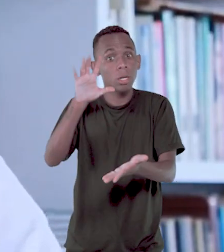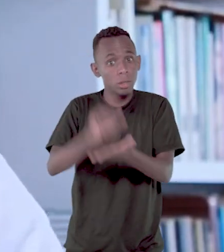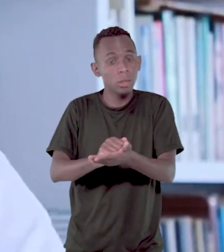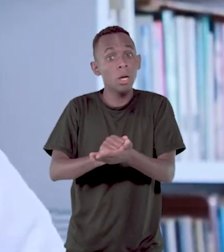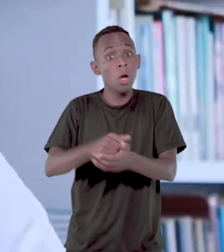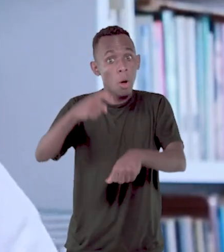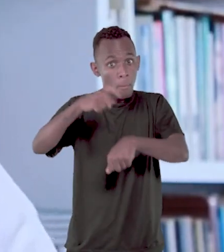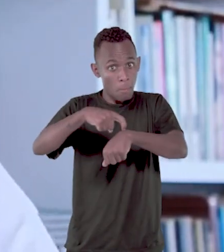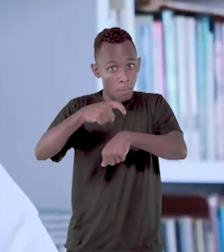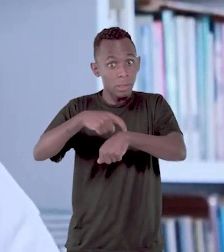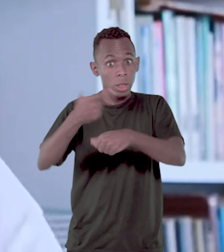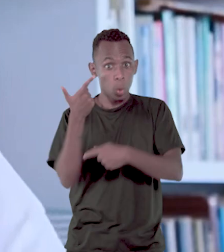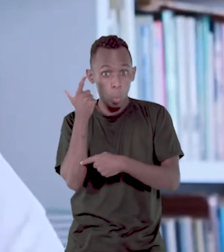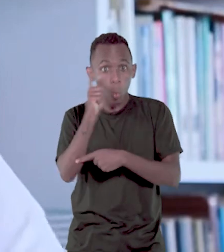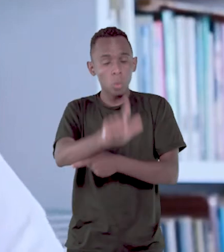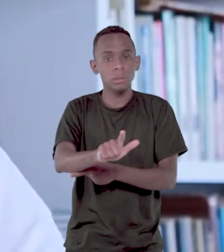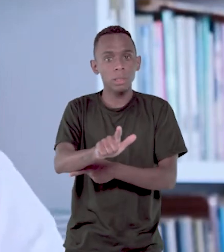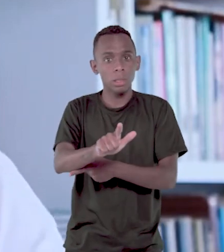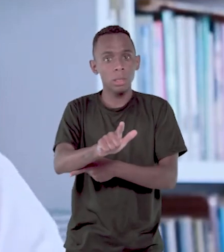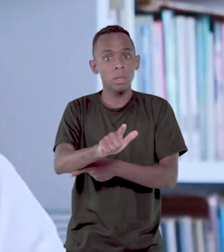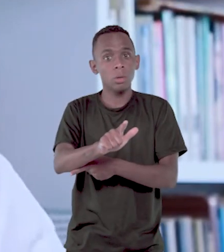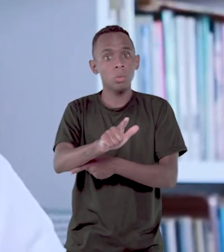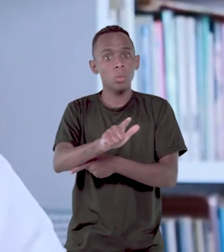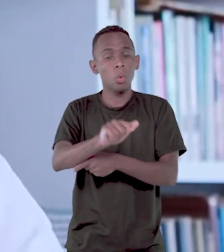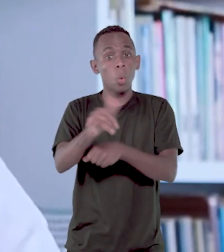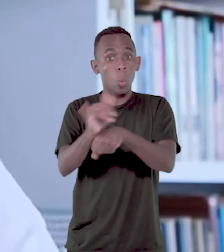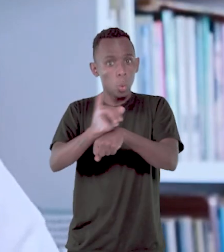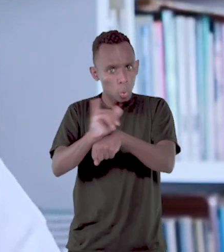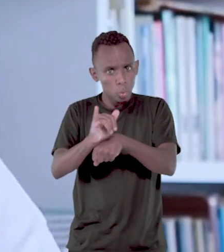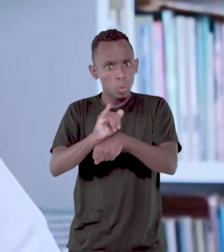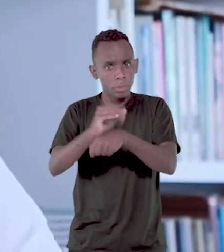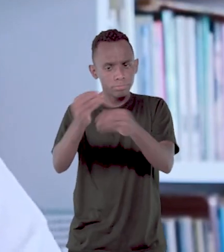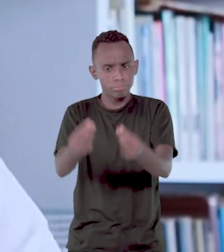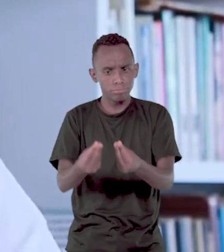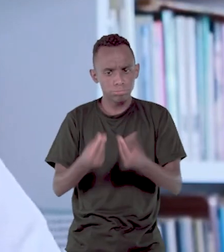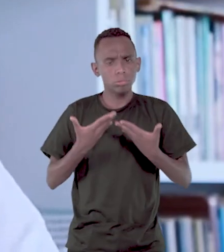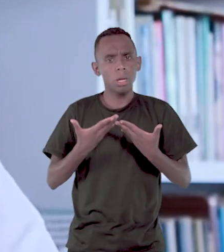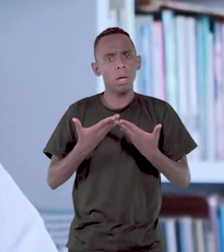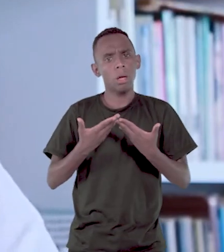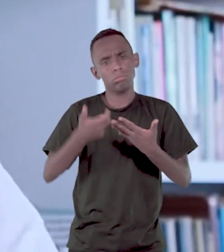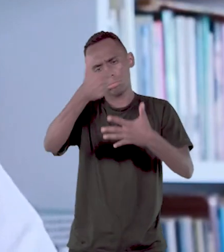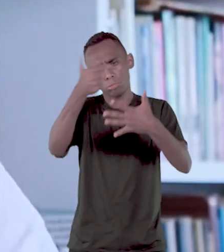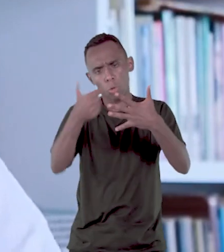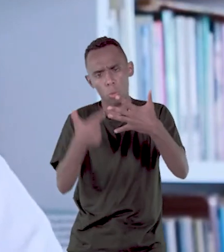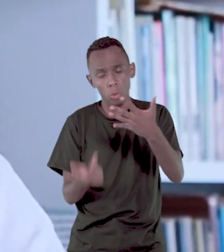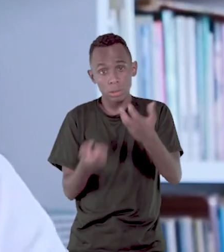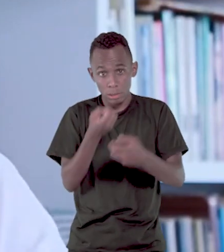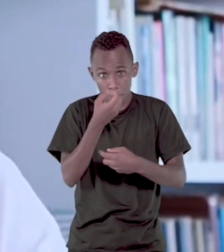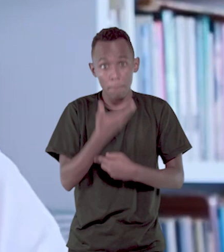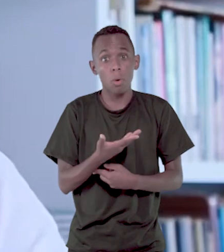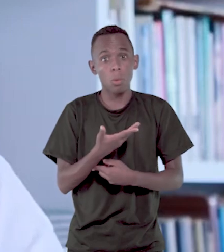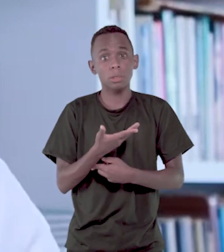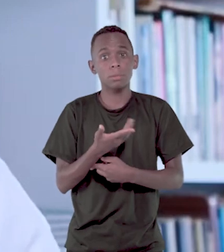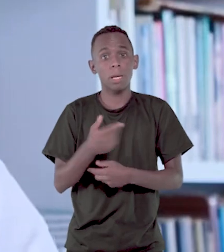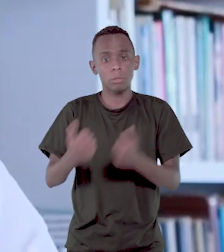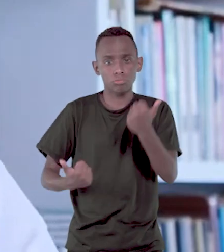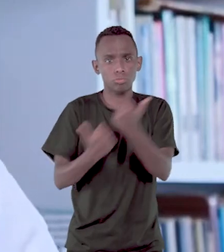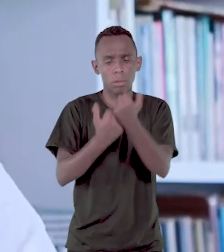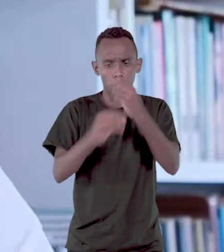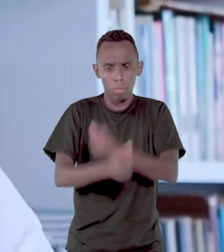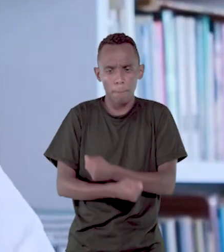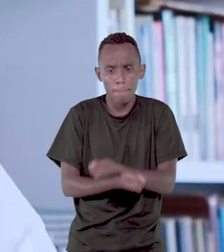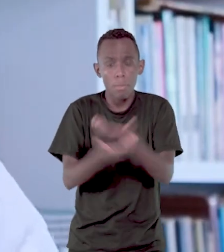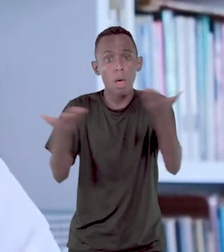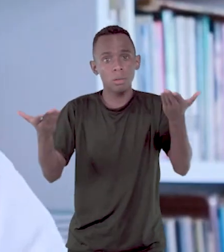seguidores. E quando chega a 100 mil, a plataforma nos dá alguns benefícios, algumas facilidades para a